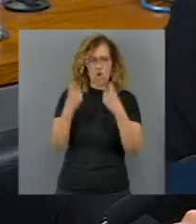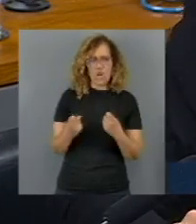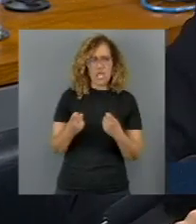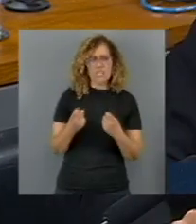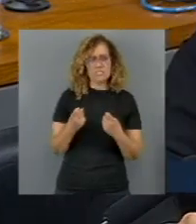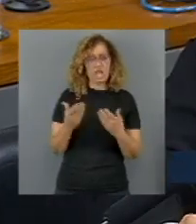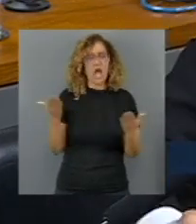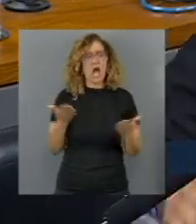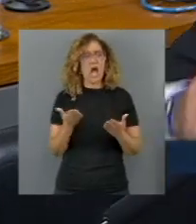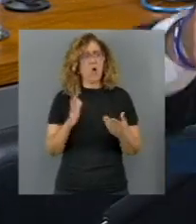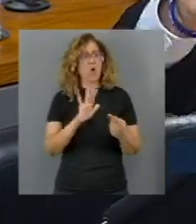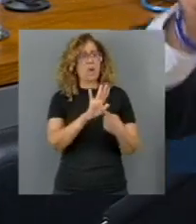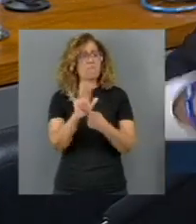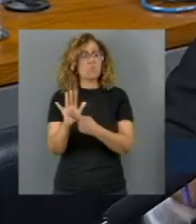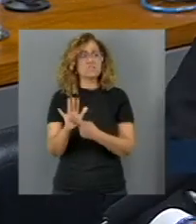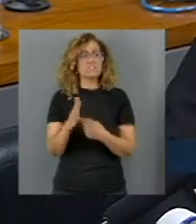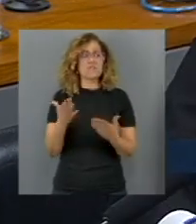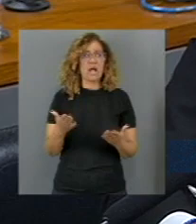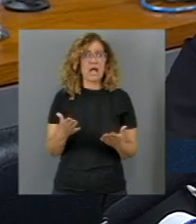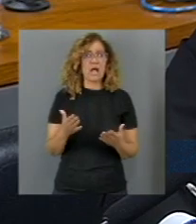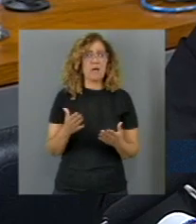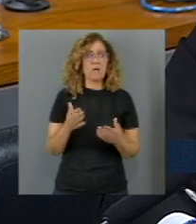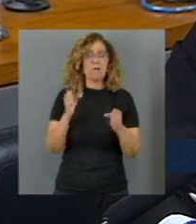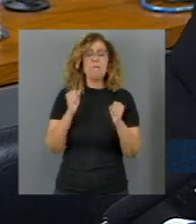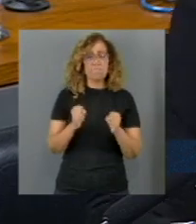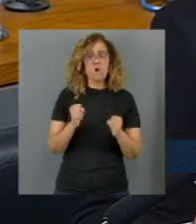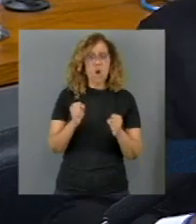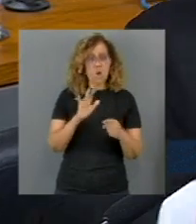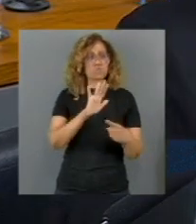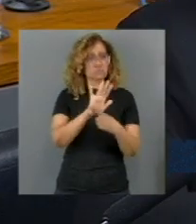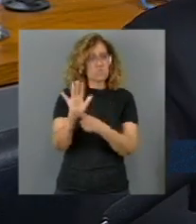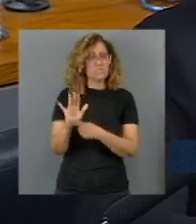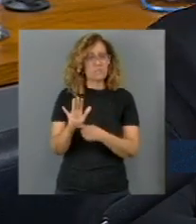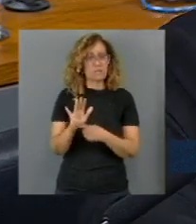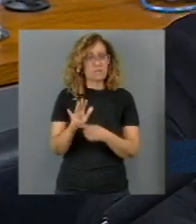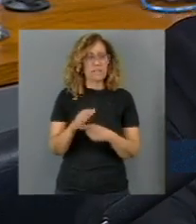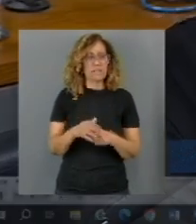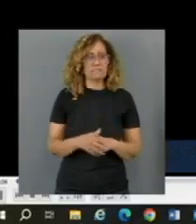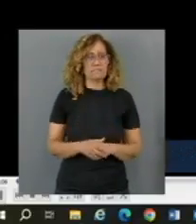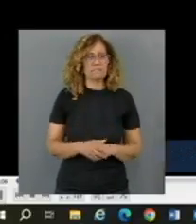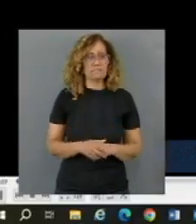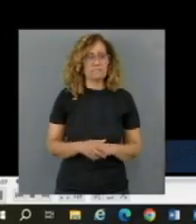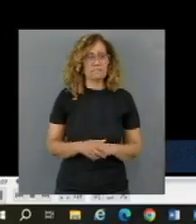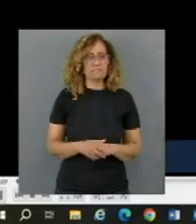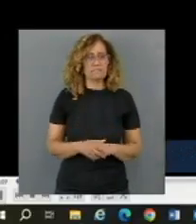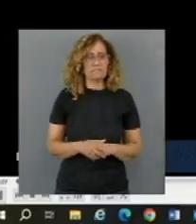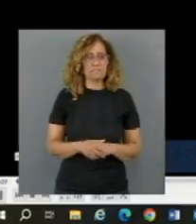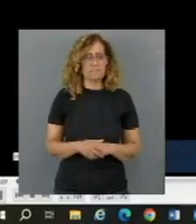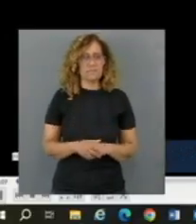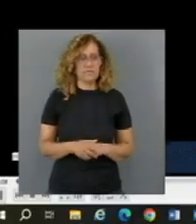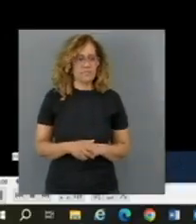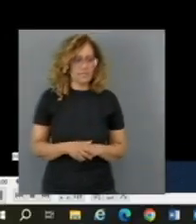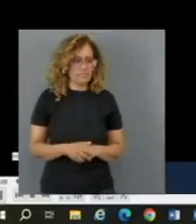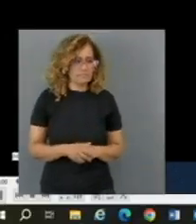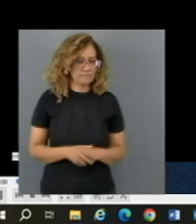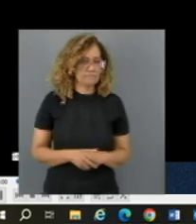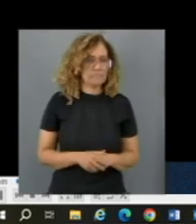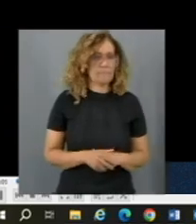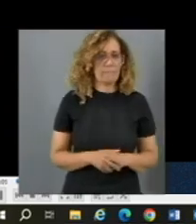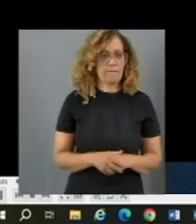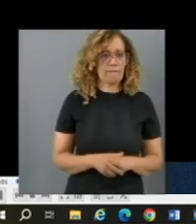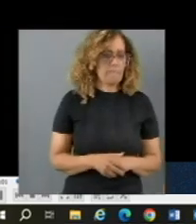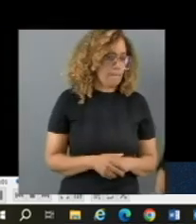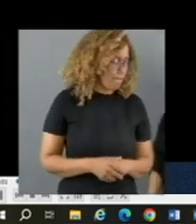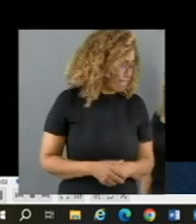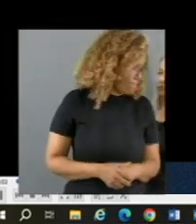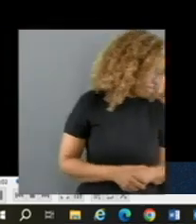Copacabana. Acabamos de ver que não. Pode botar o vídeo 2 aí? É, bicentenário da independência. Para comprar uma garrafa. Esse é o padrão das manifestações de